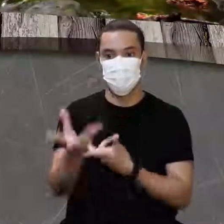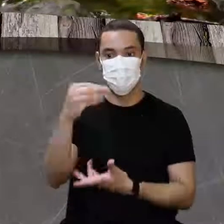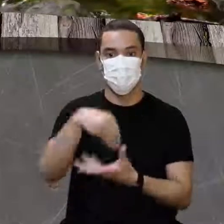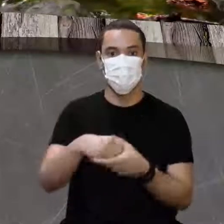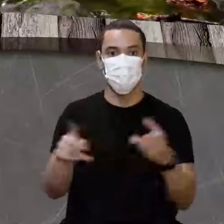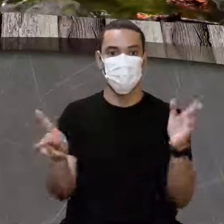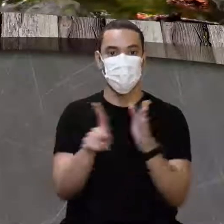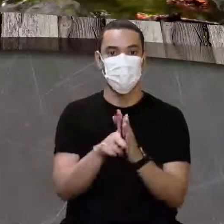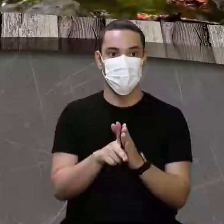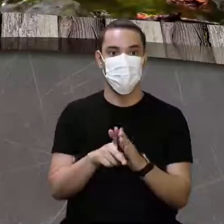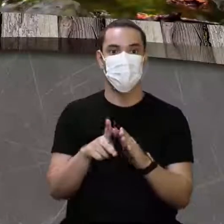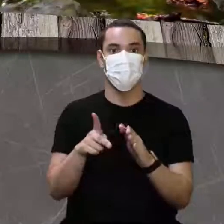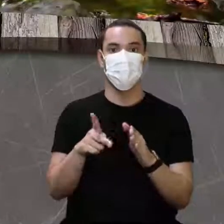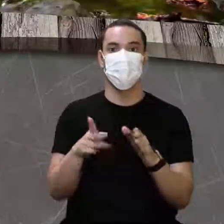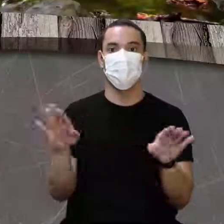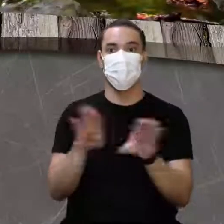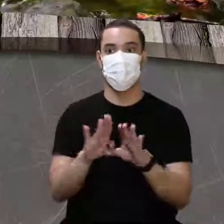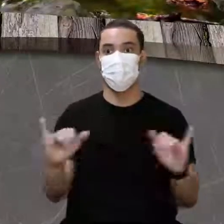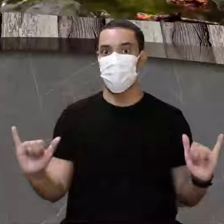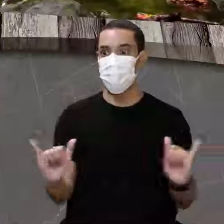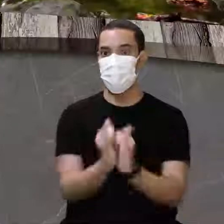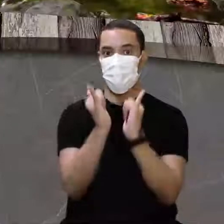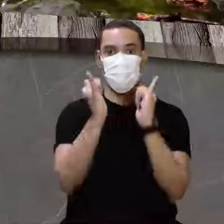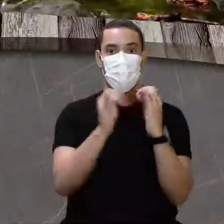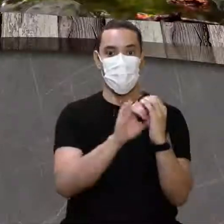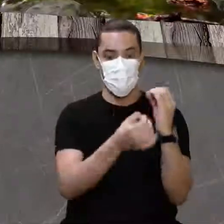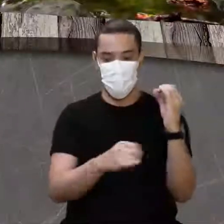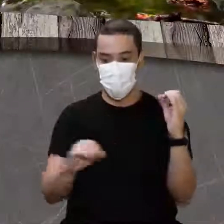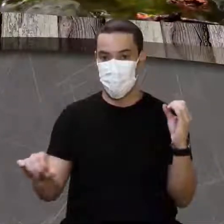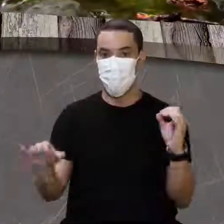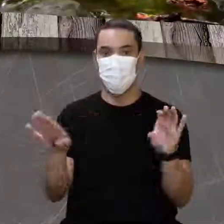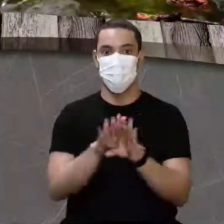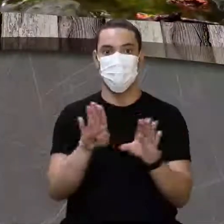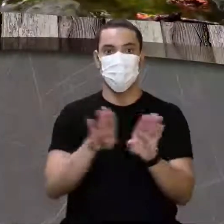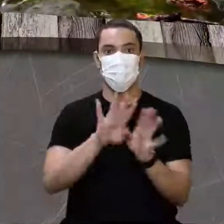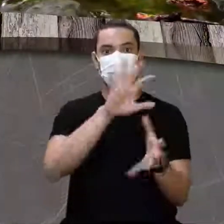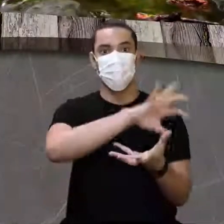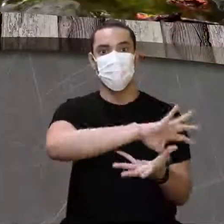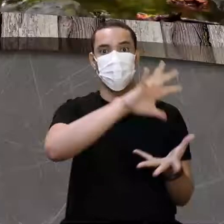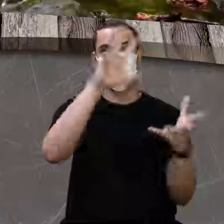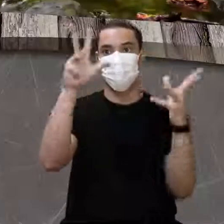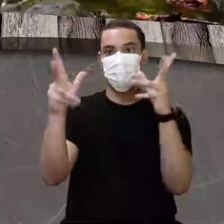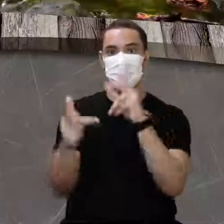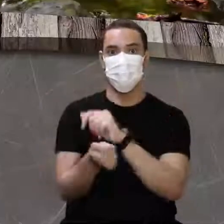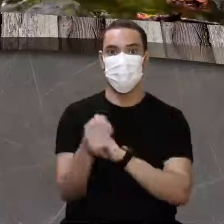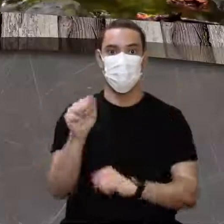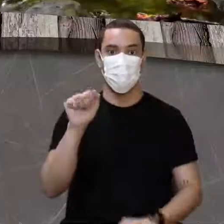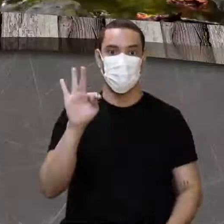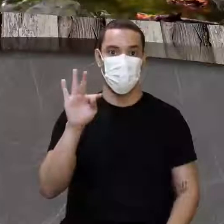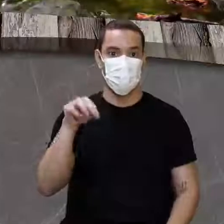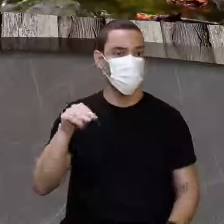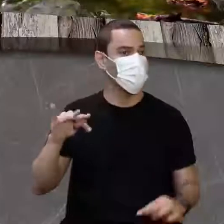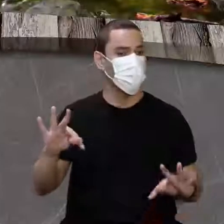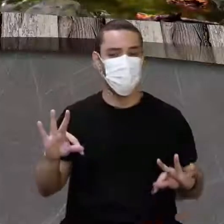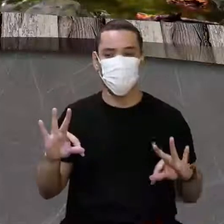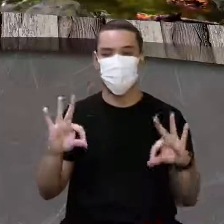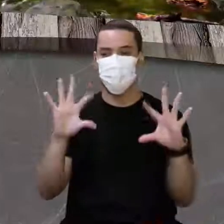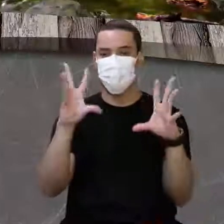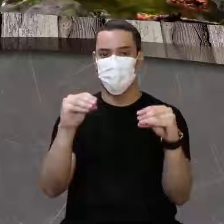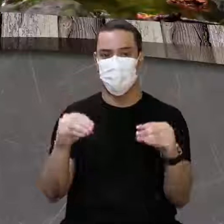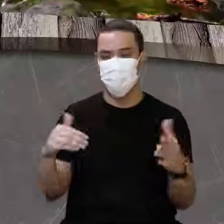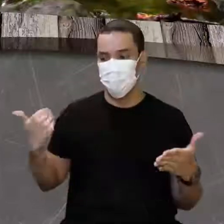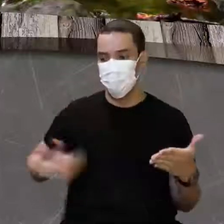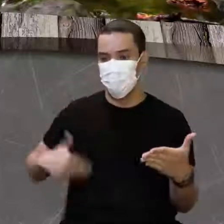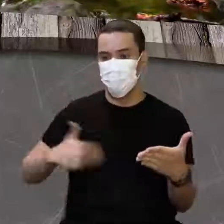ali a parte líquida, hídrica do ambiente, do ar atmosférico, enfim. Todos esses